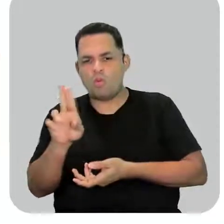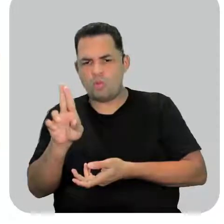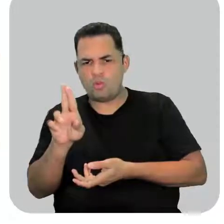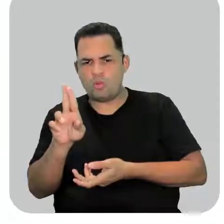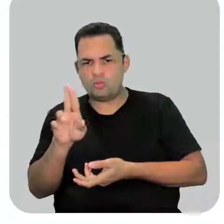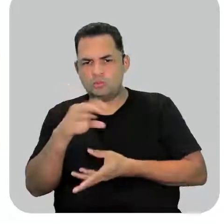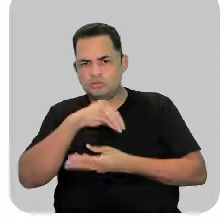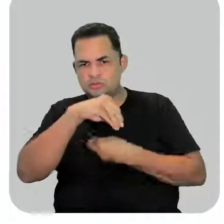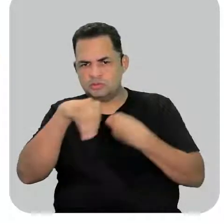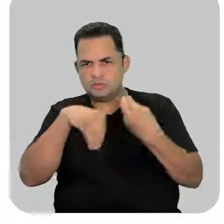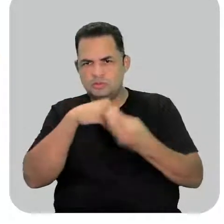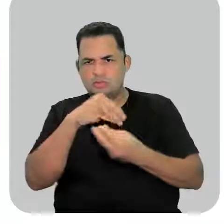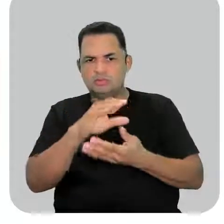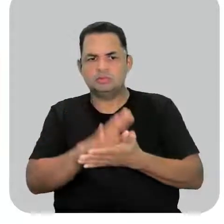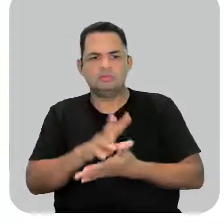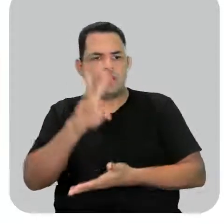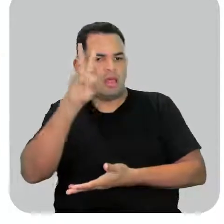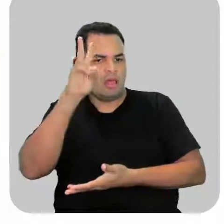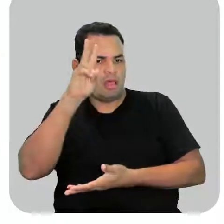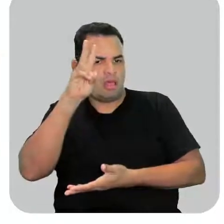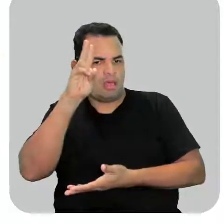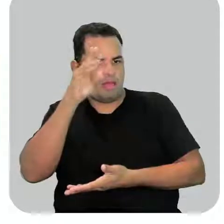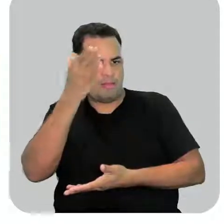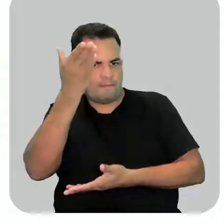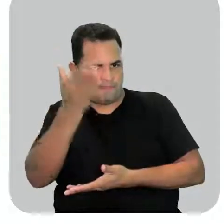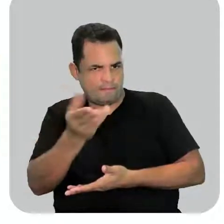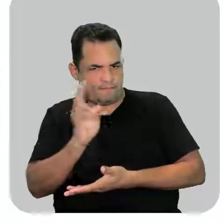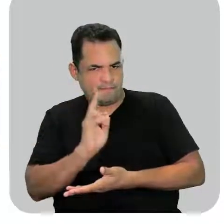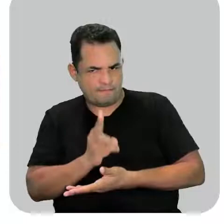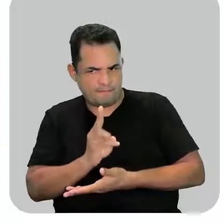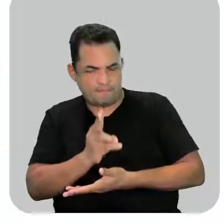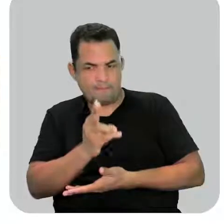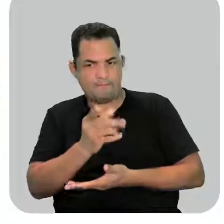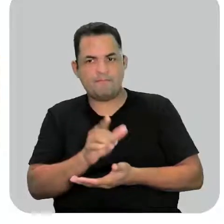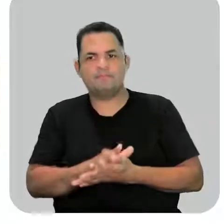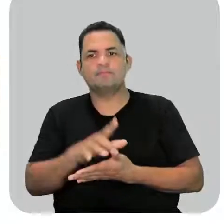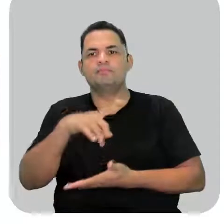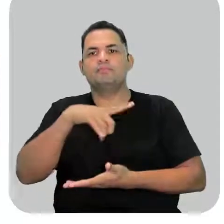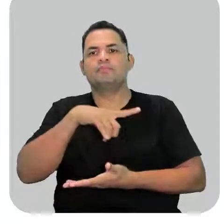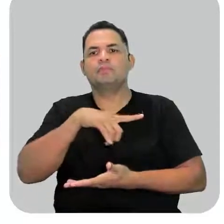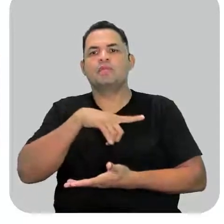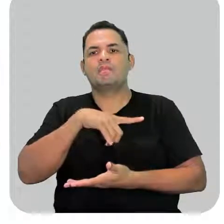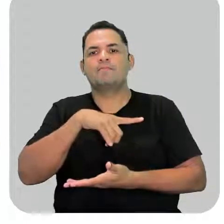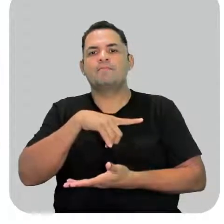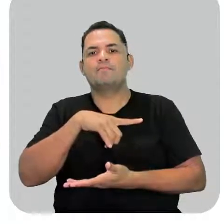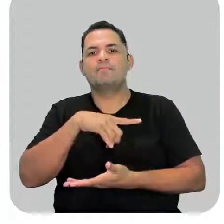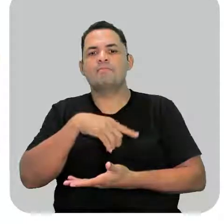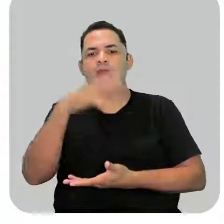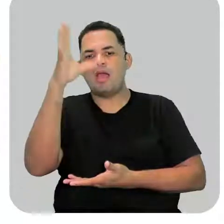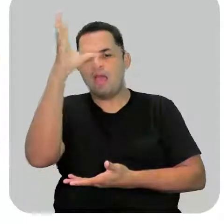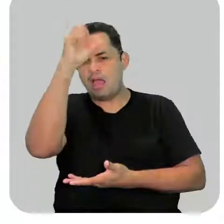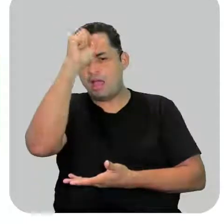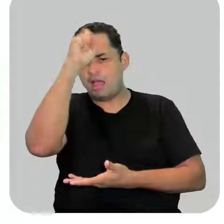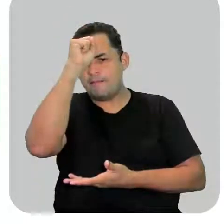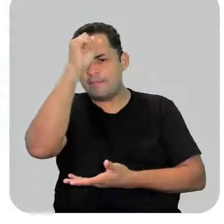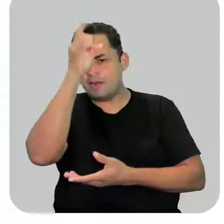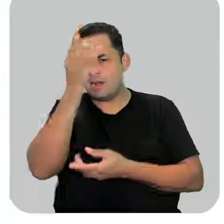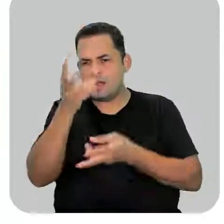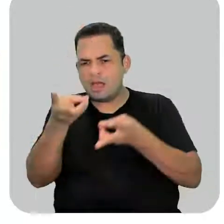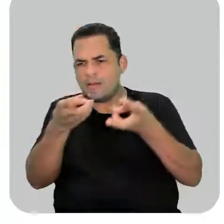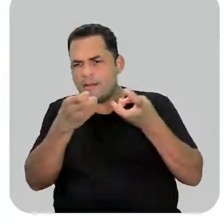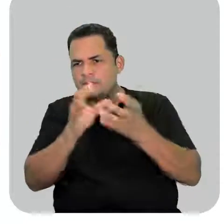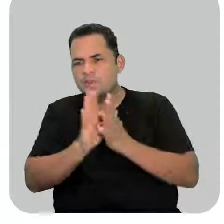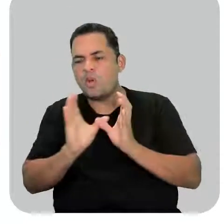desses compostos. Lembrando sempre que você tem que aprender a identificar o